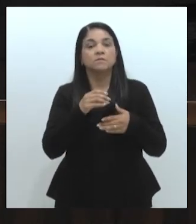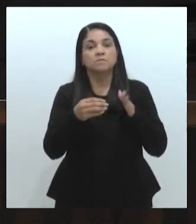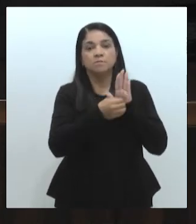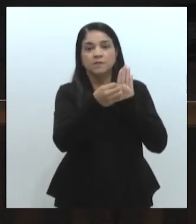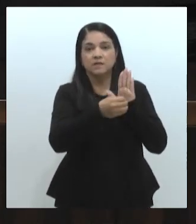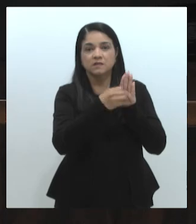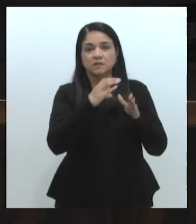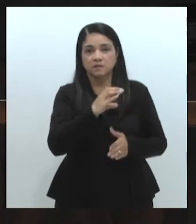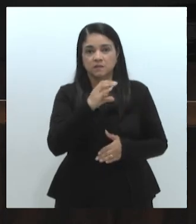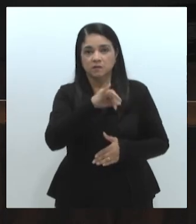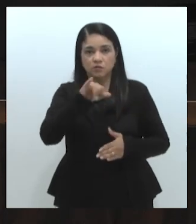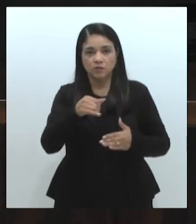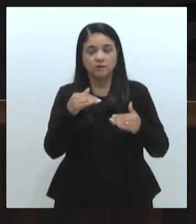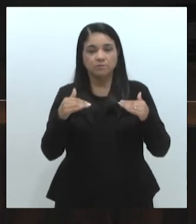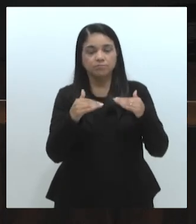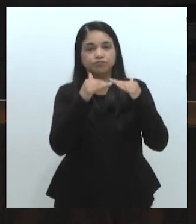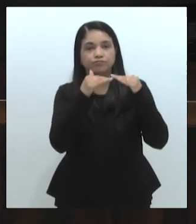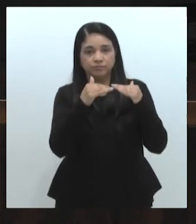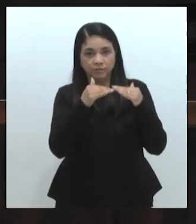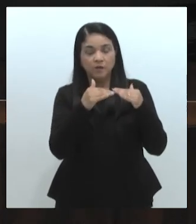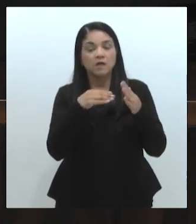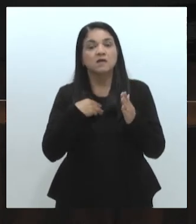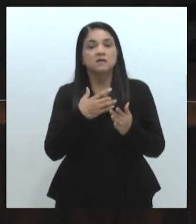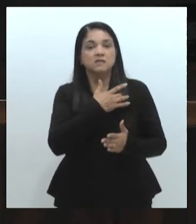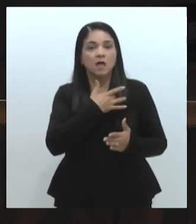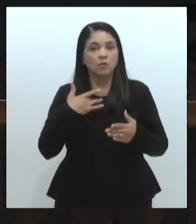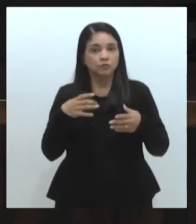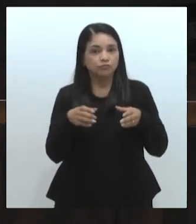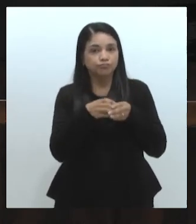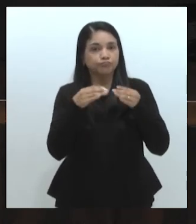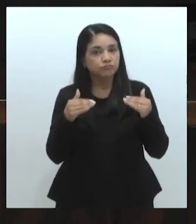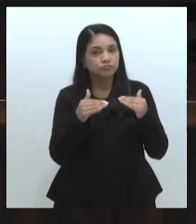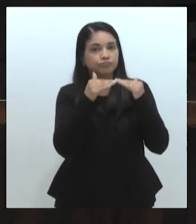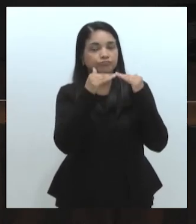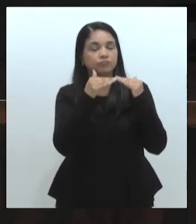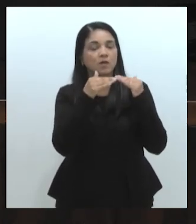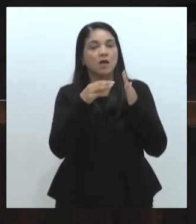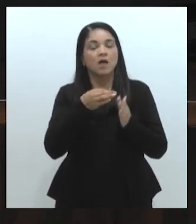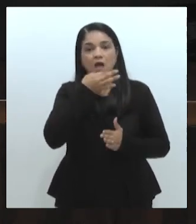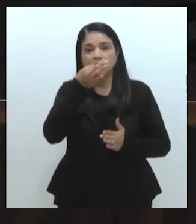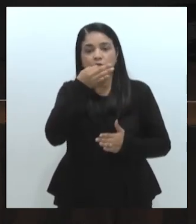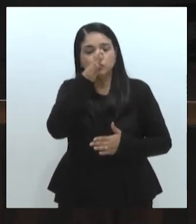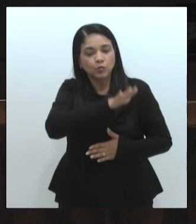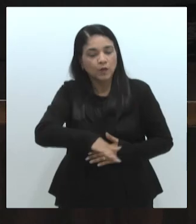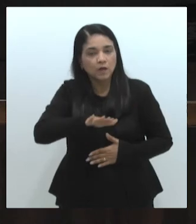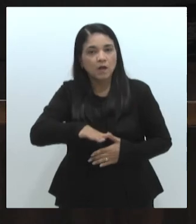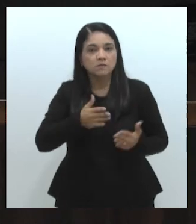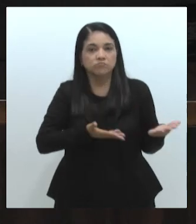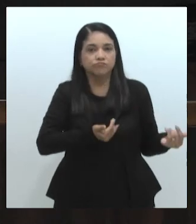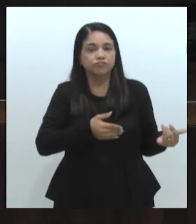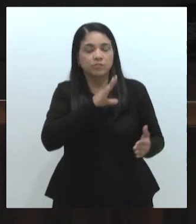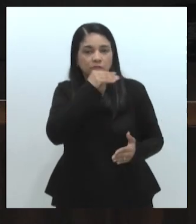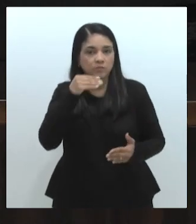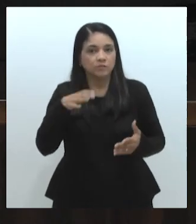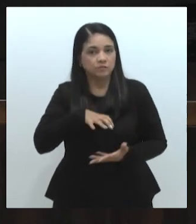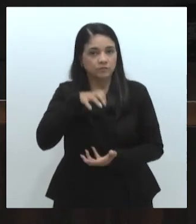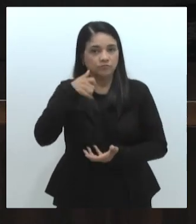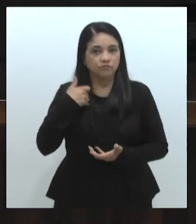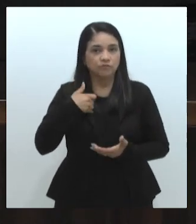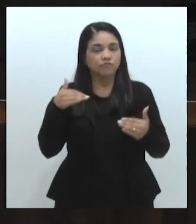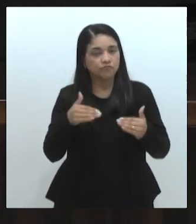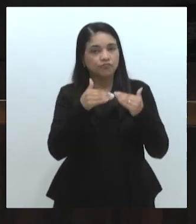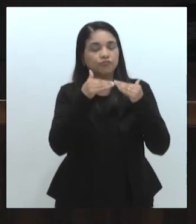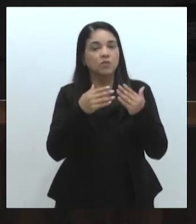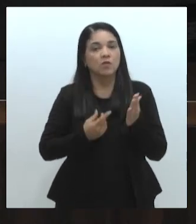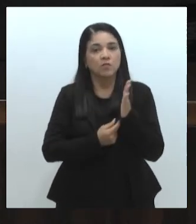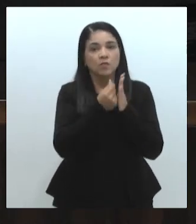pela juridicidade, de saúde favorável, de assuntos da criança, adolescente e idoso favorável, de